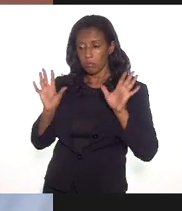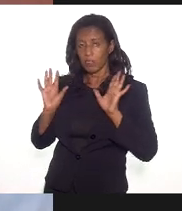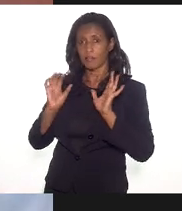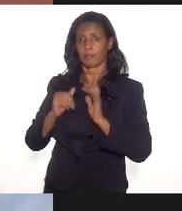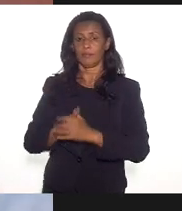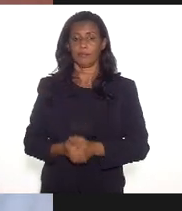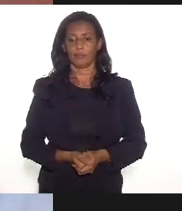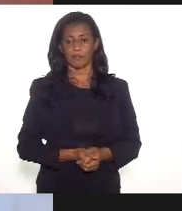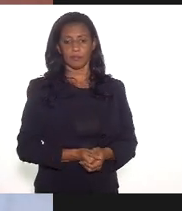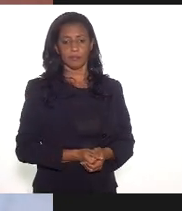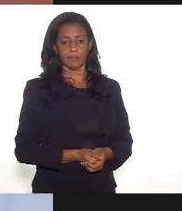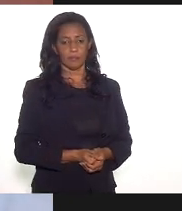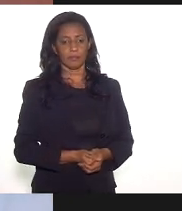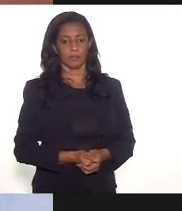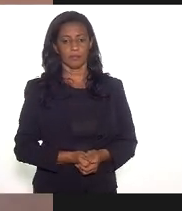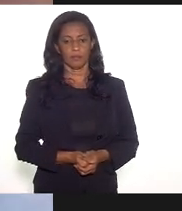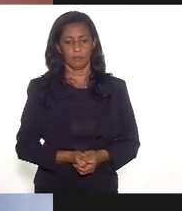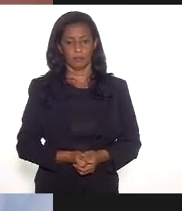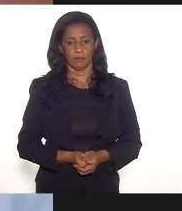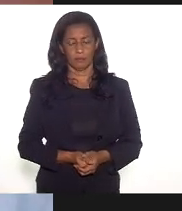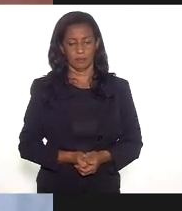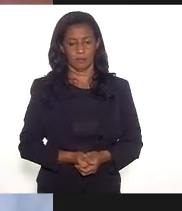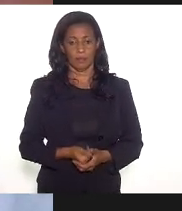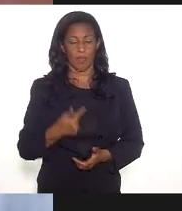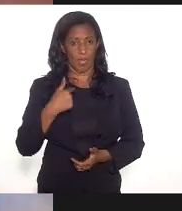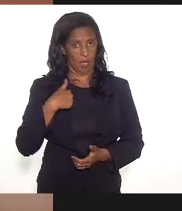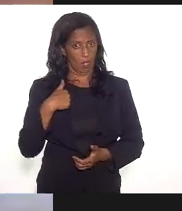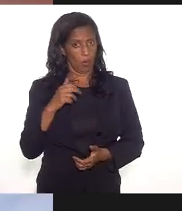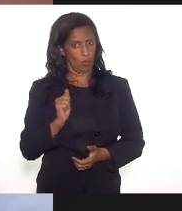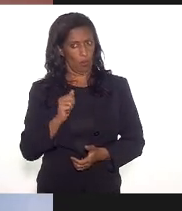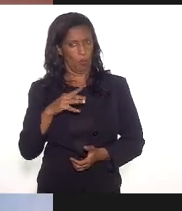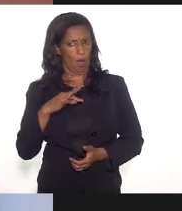de confusão, eu, como autor,